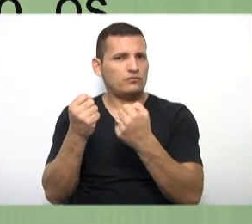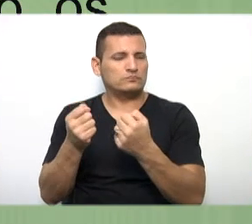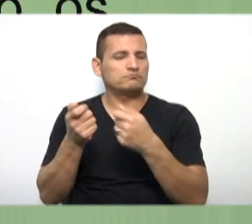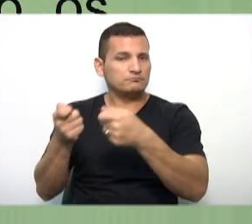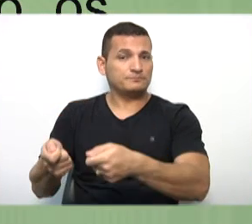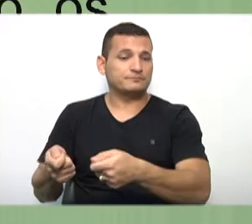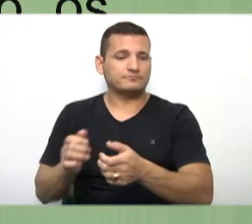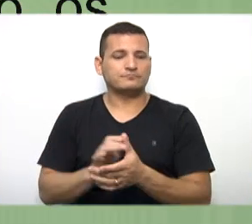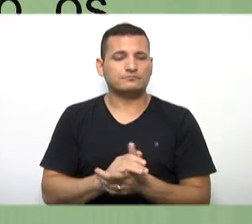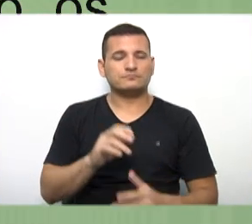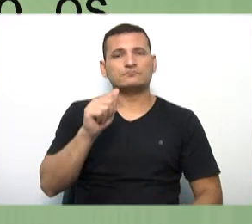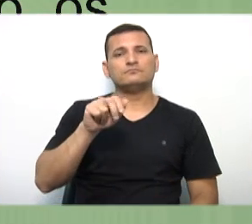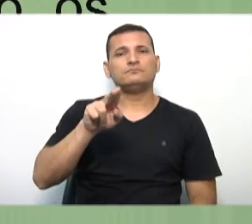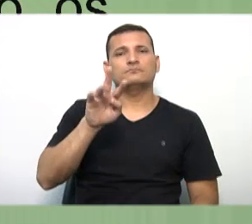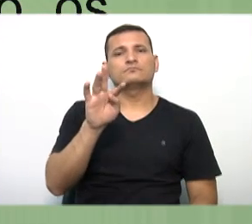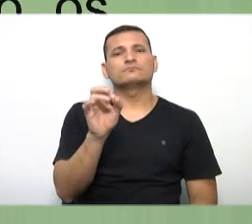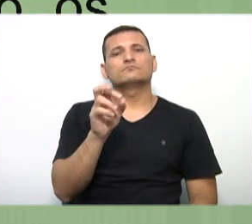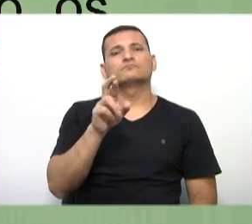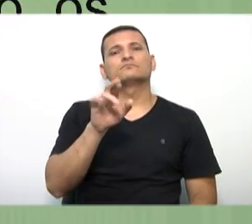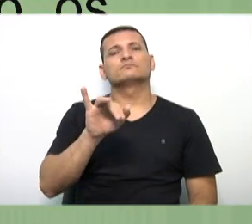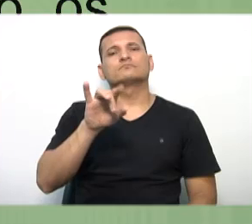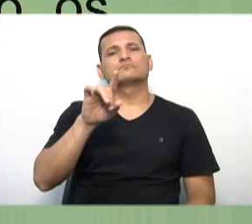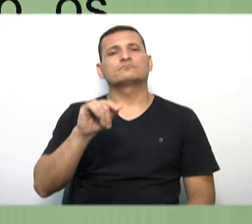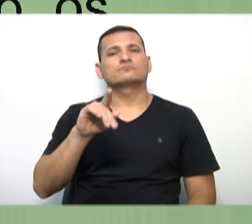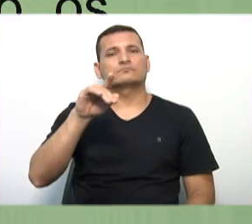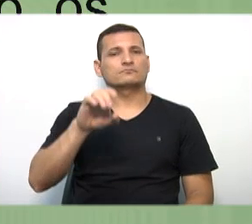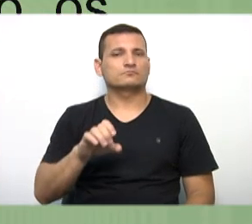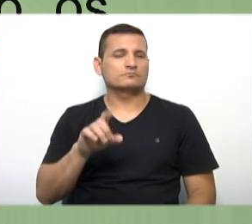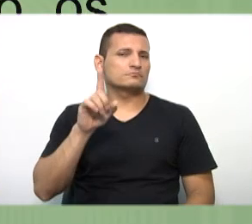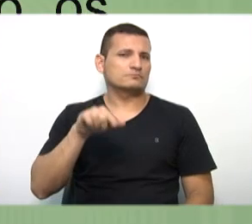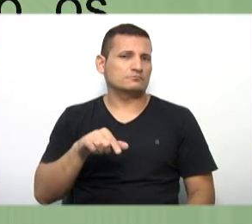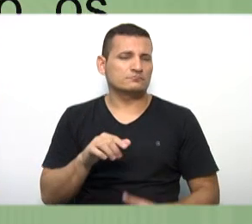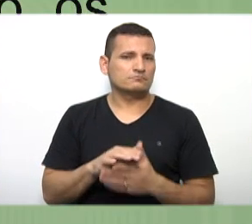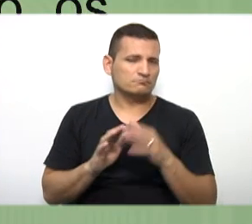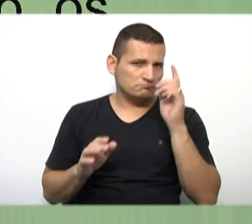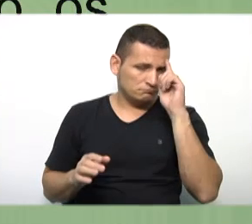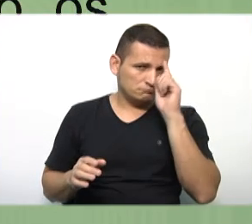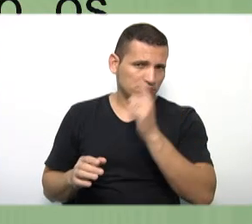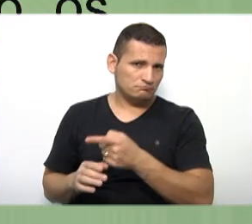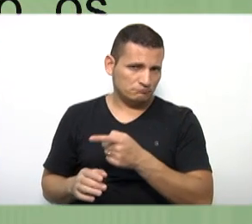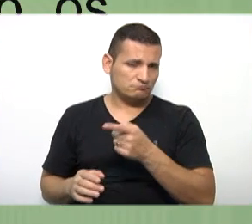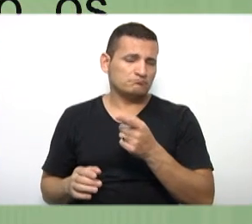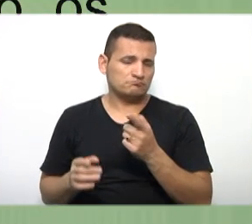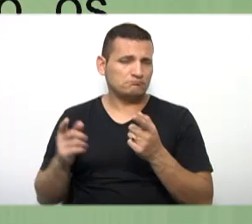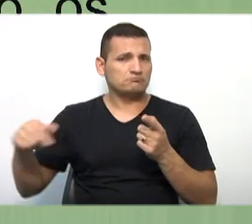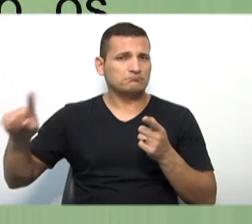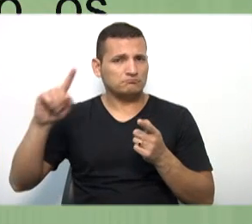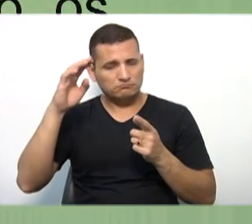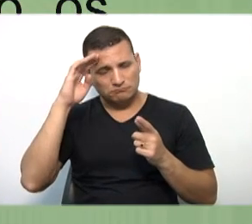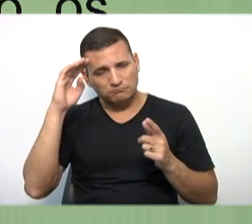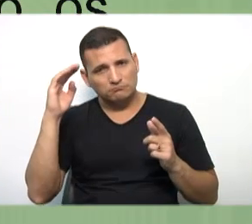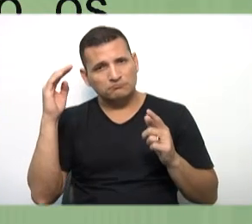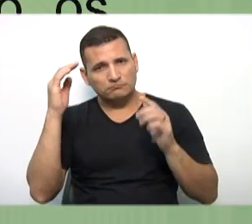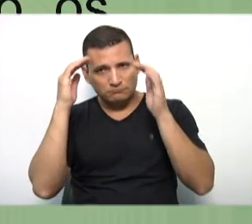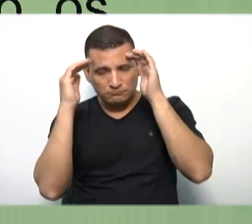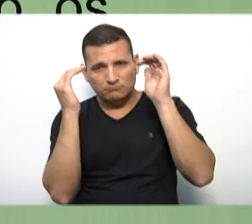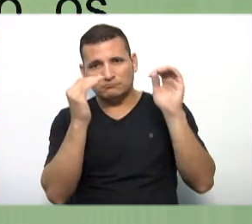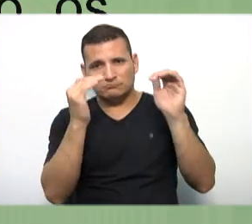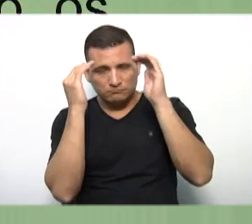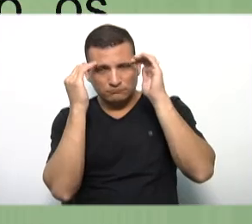Já a autoridade é quando os comandos são voluntariamente obedecidos por aqueles